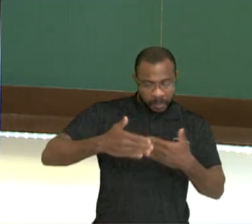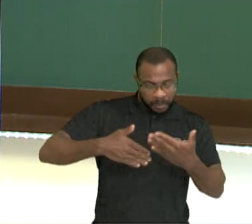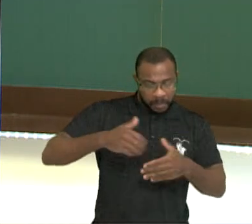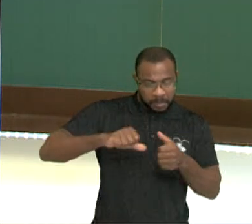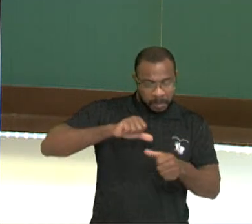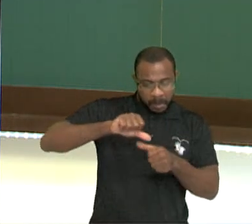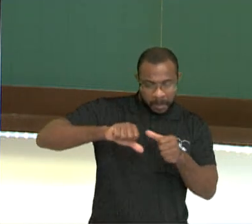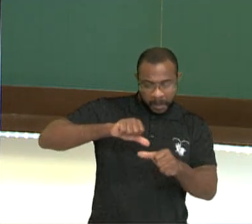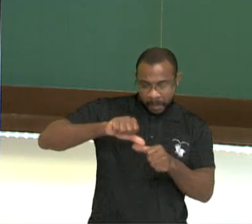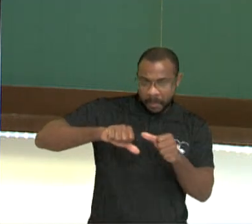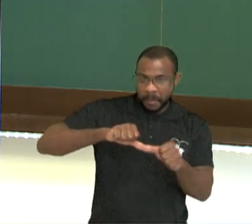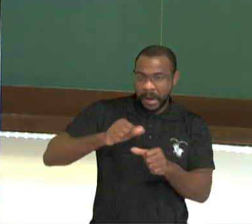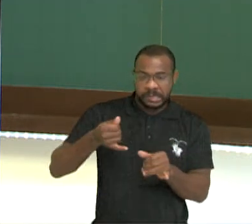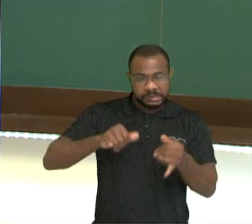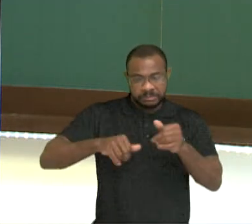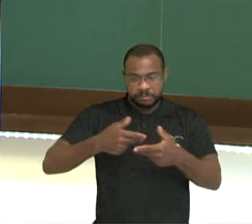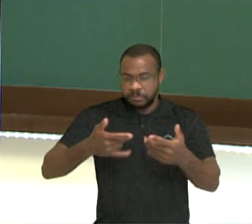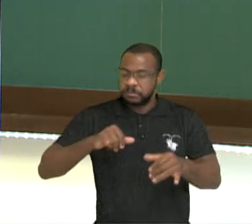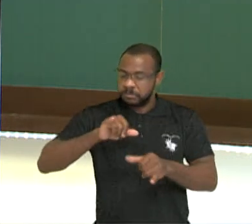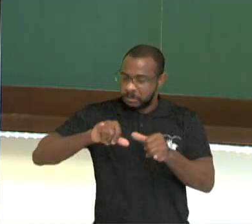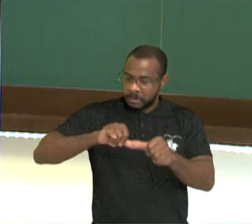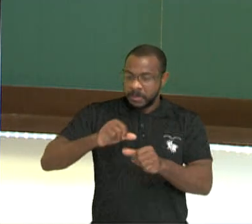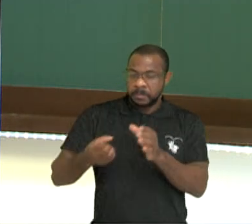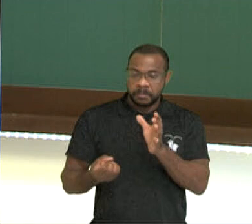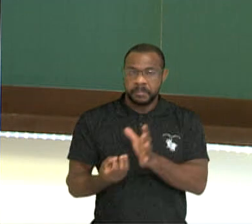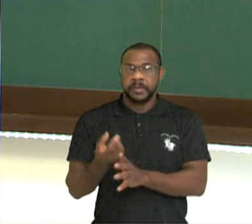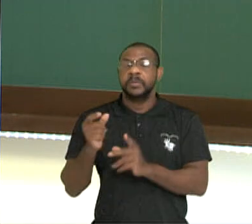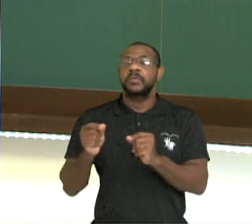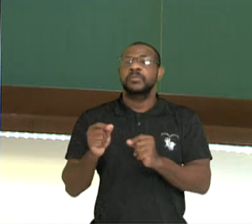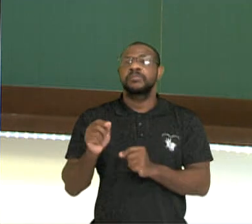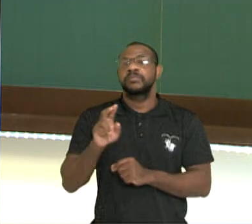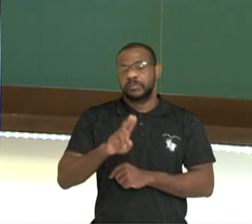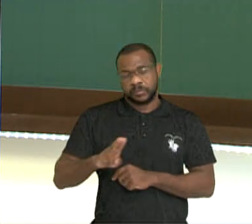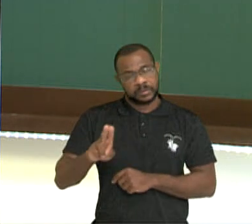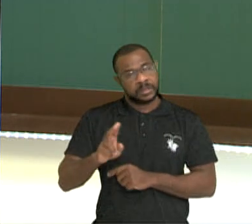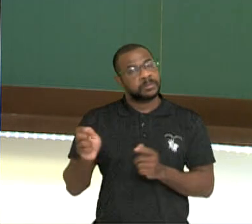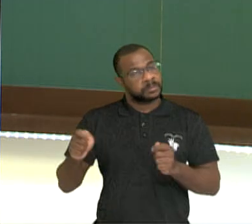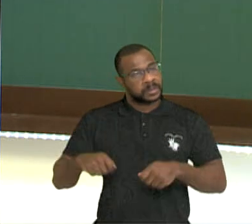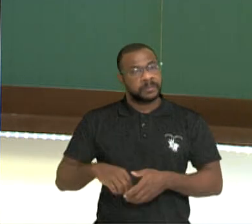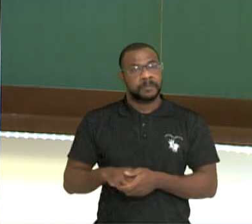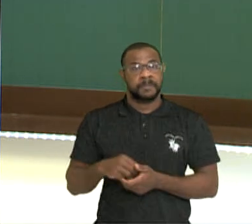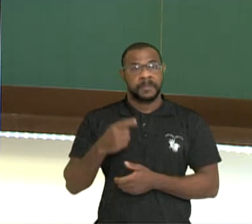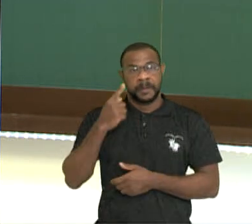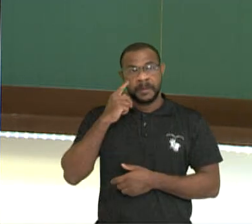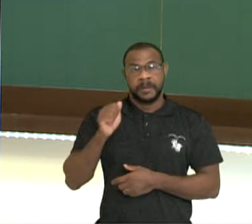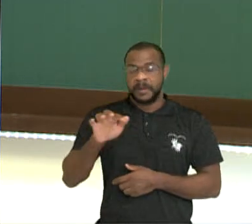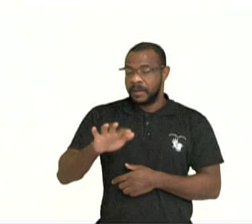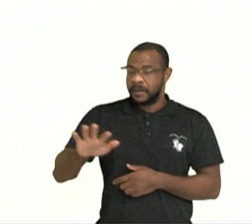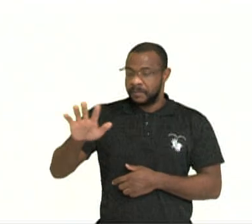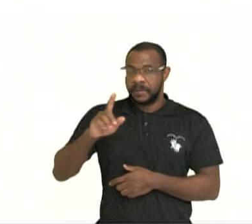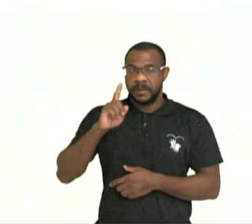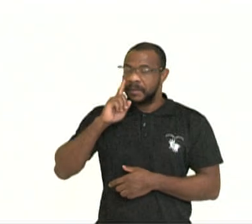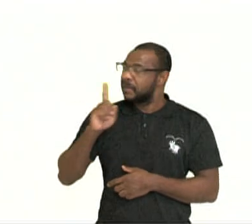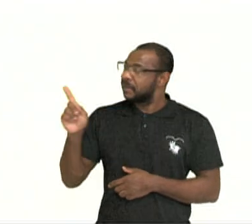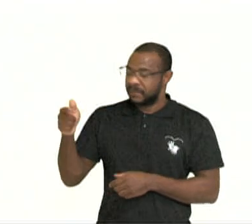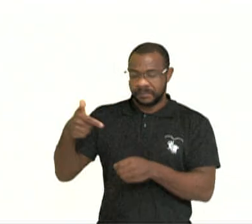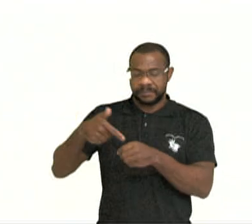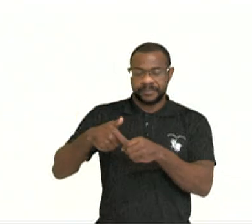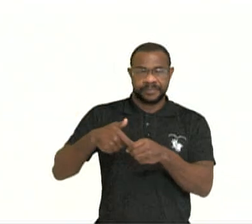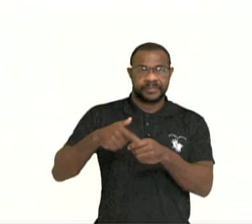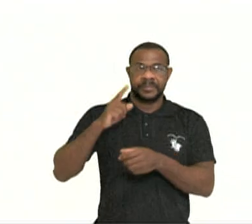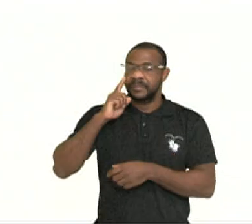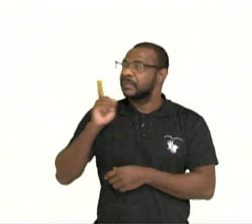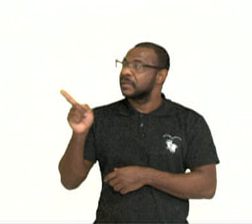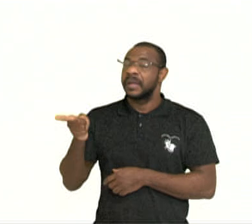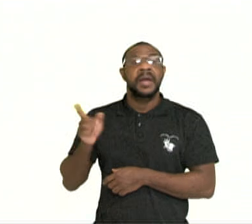químico, alguma transformação, para que a partir daí possa ser utilizado. E a imagem que você vê ali da bomba de combustível faz